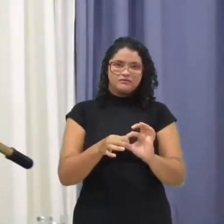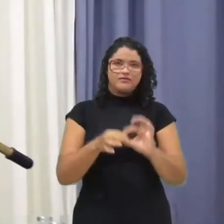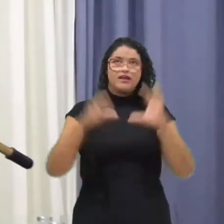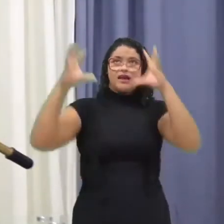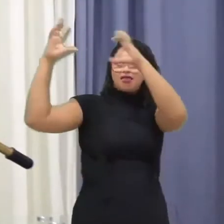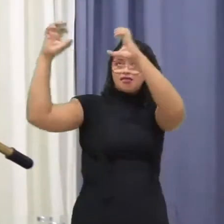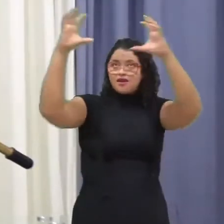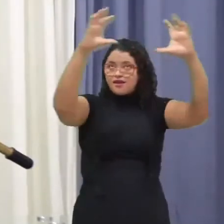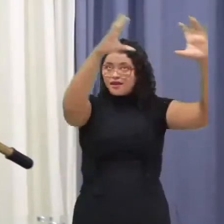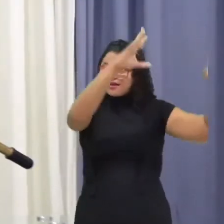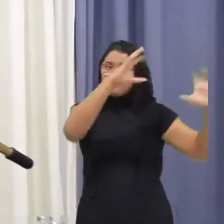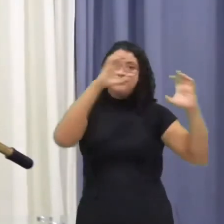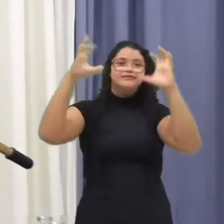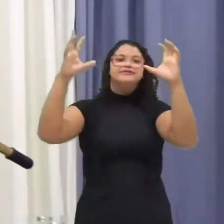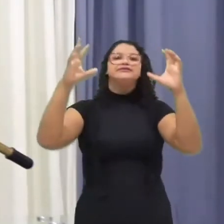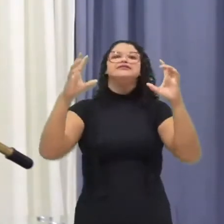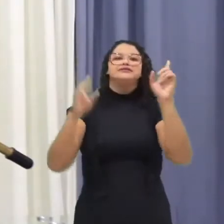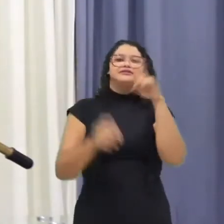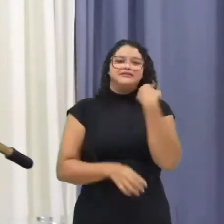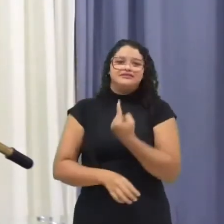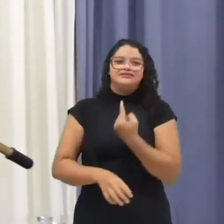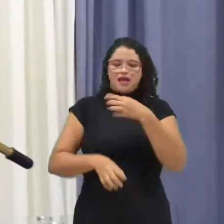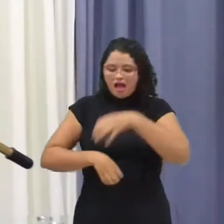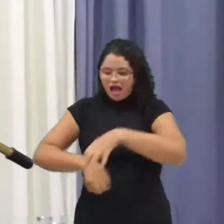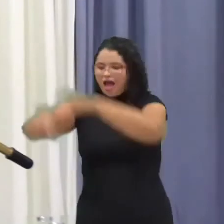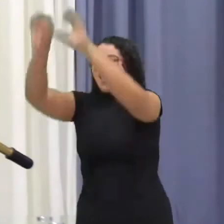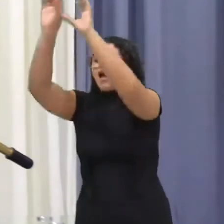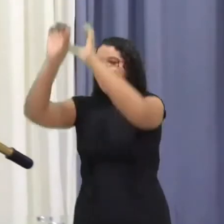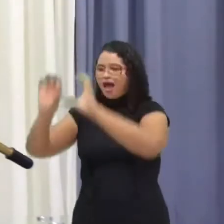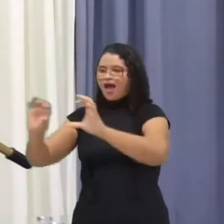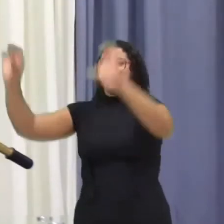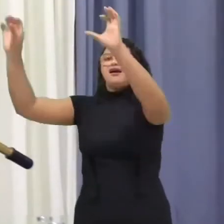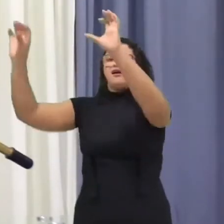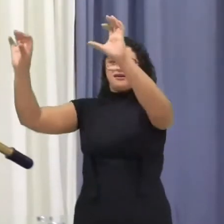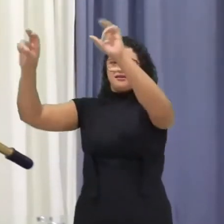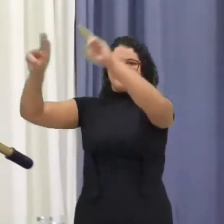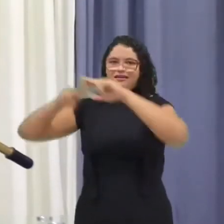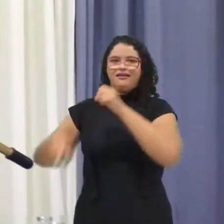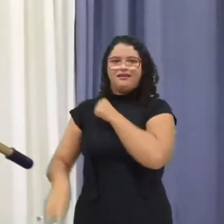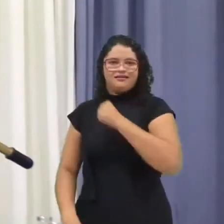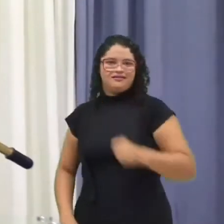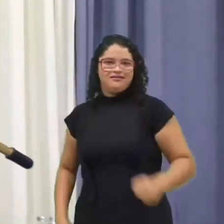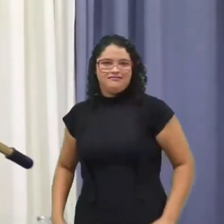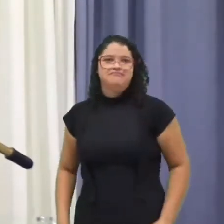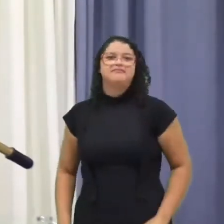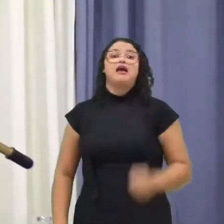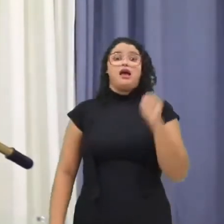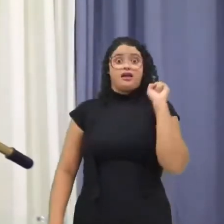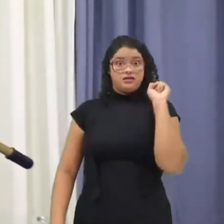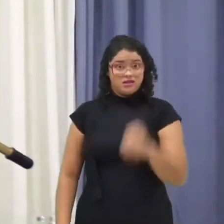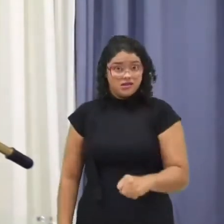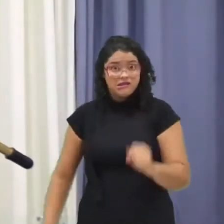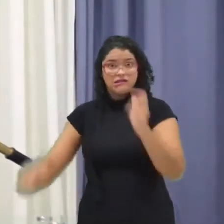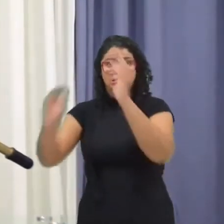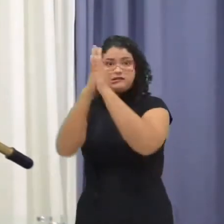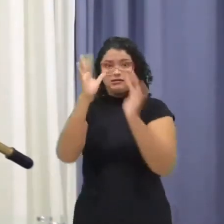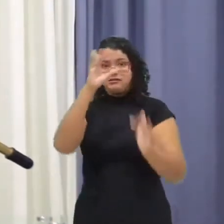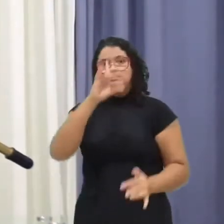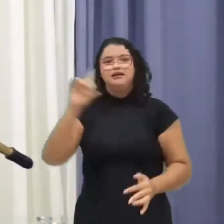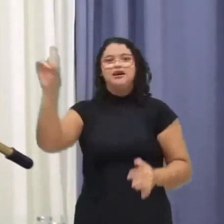nuvens e nós seremos recolhidos pelo Senhor para a sua glória. Aí sim, todos